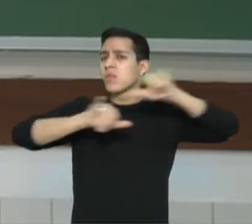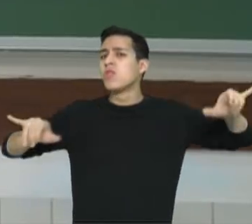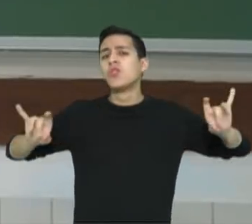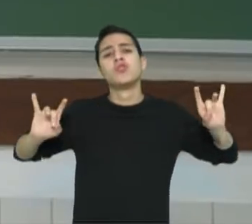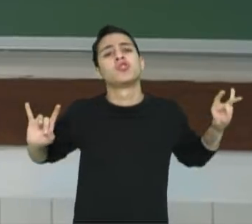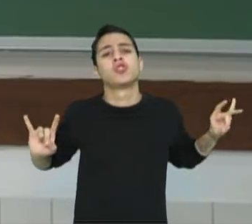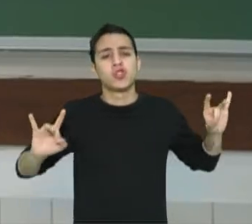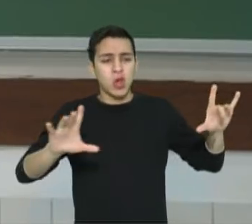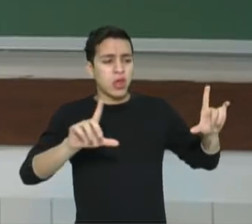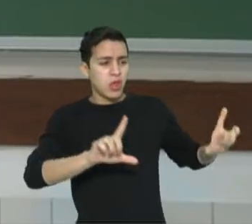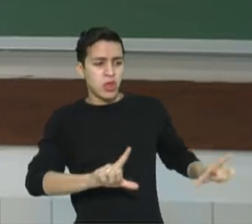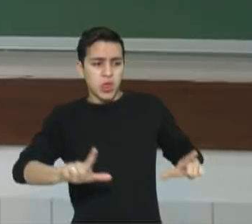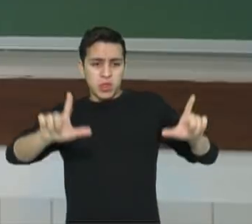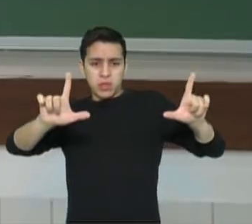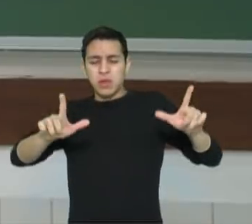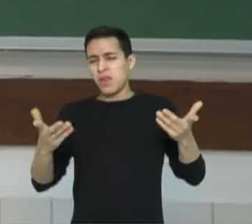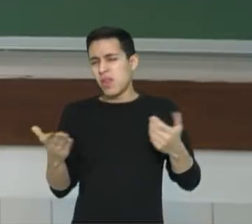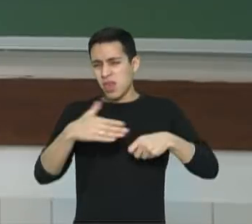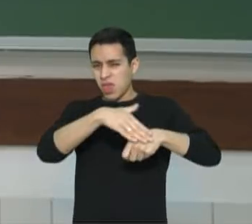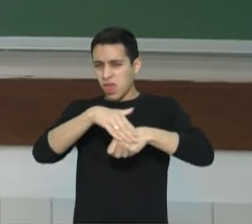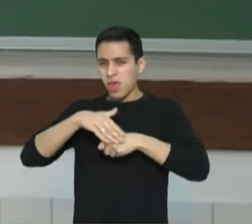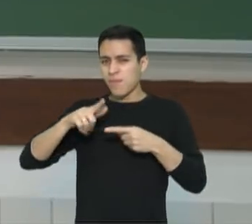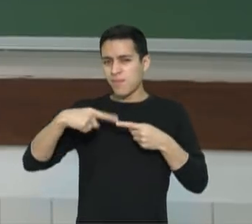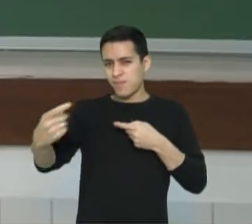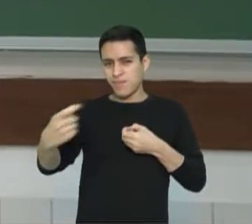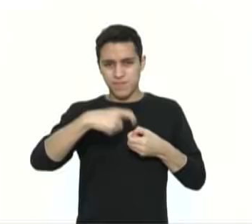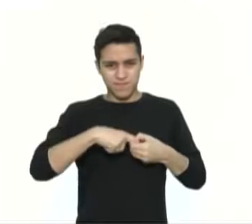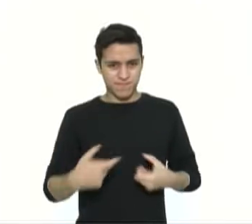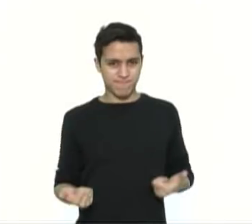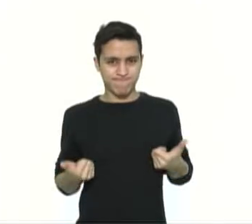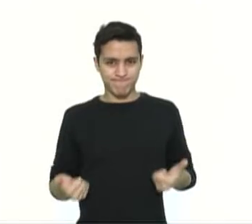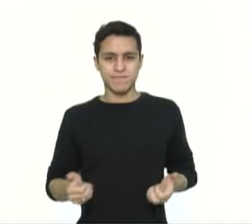que você acha? Vou te dar um tempo e a gente já volta.